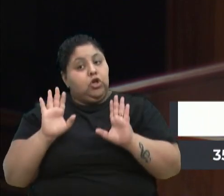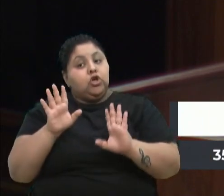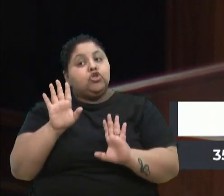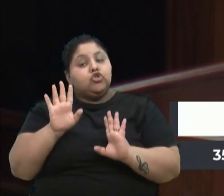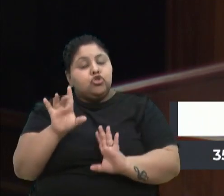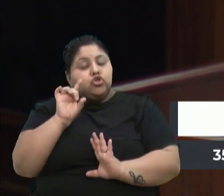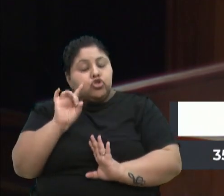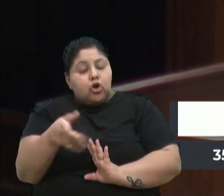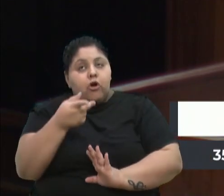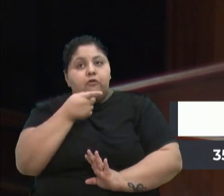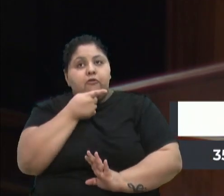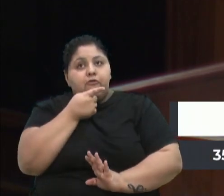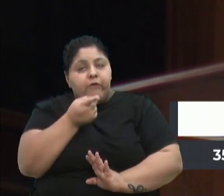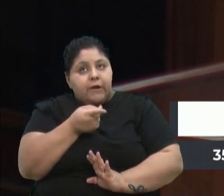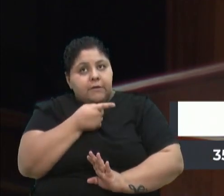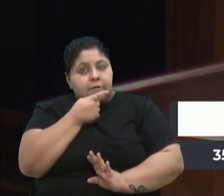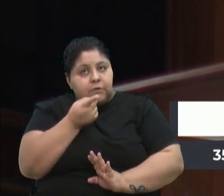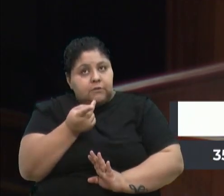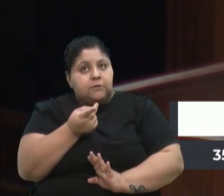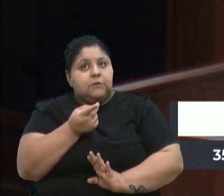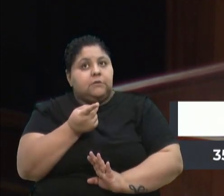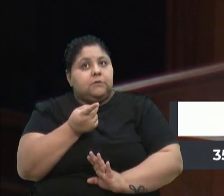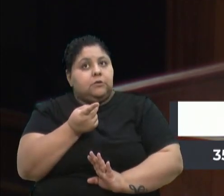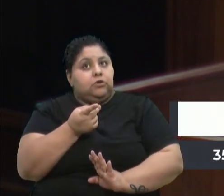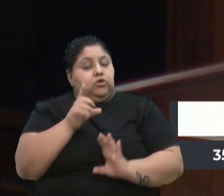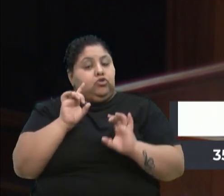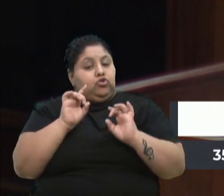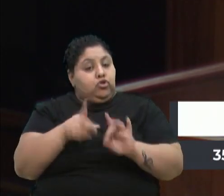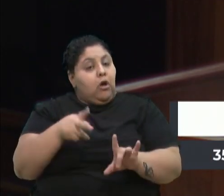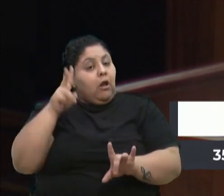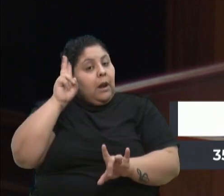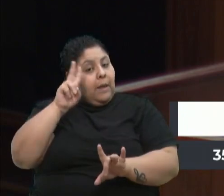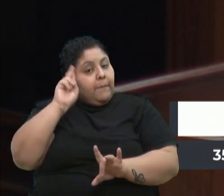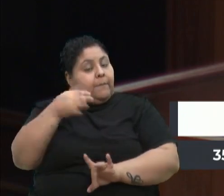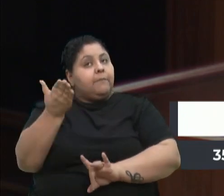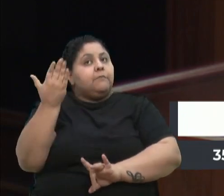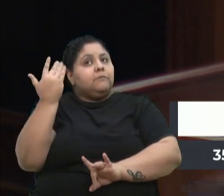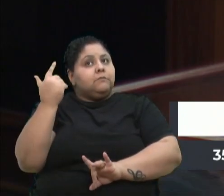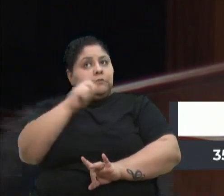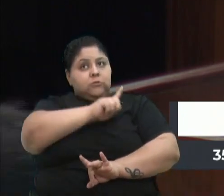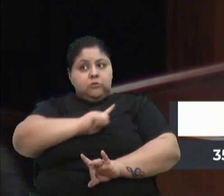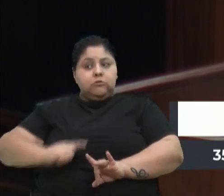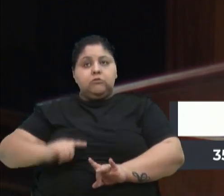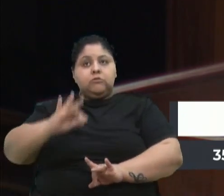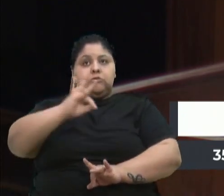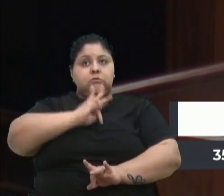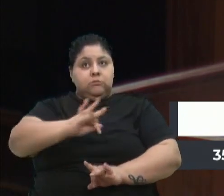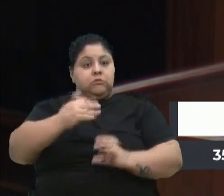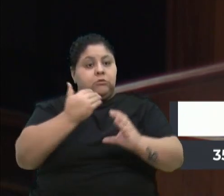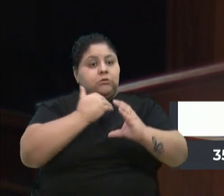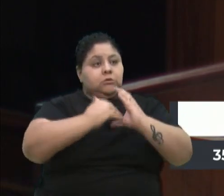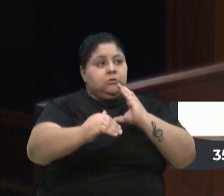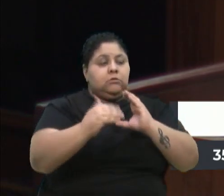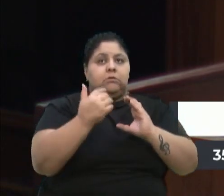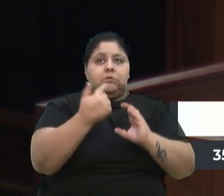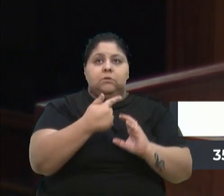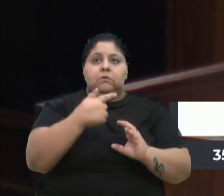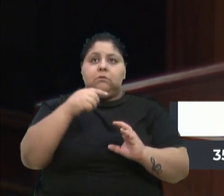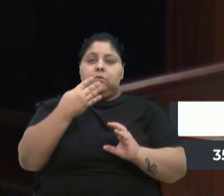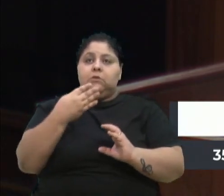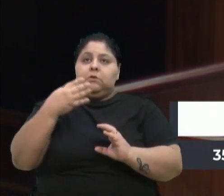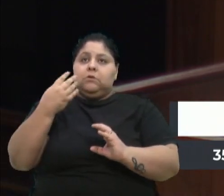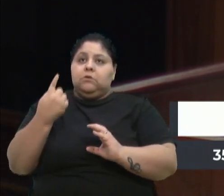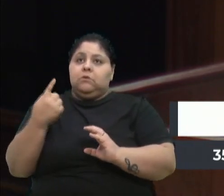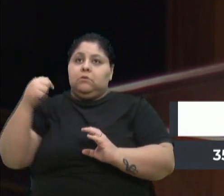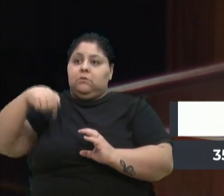vereador, olha aqui, ó, vou só recapitular o senhor. O governo federal vai destinar 741 milhões